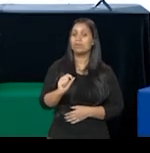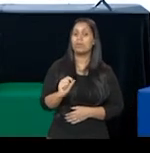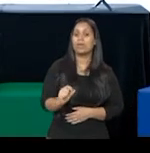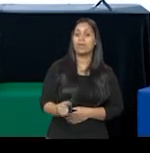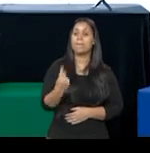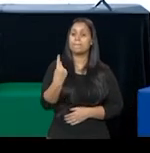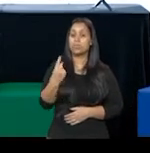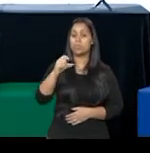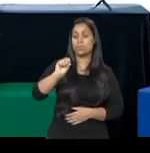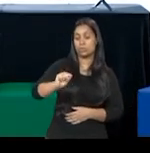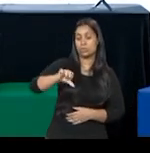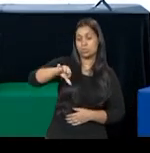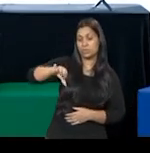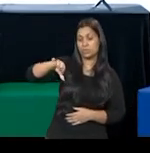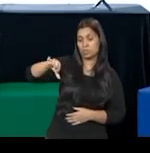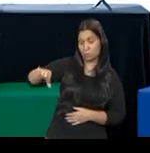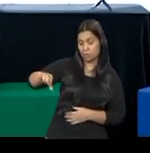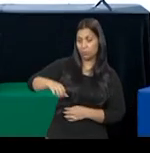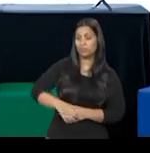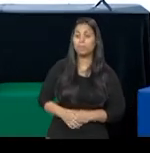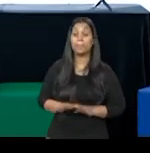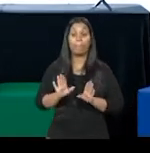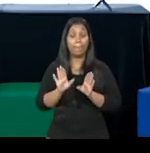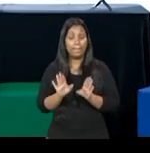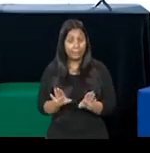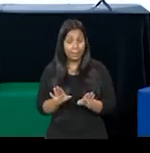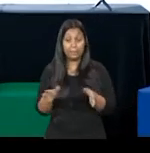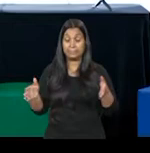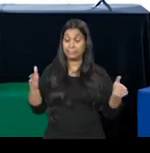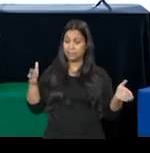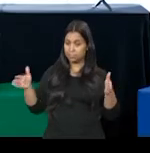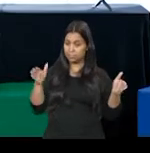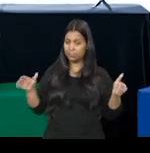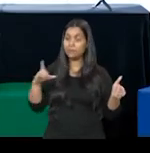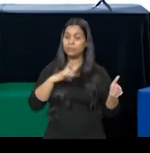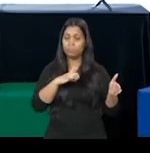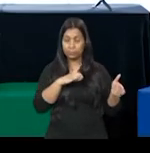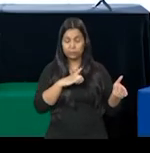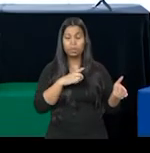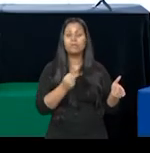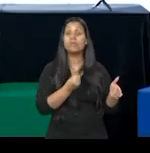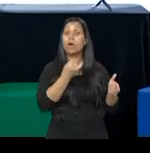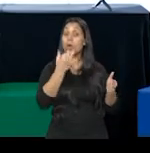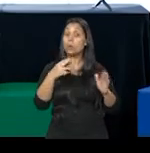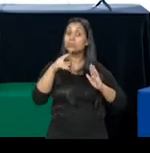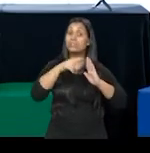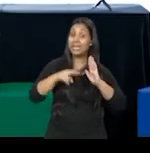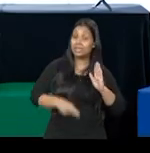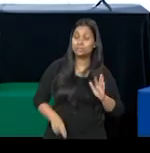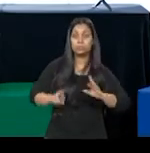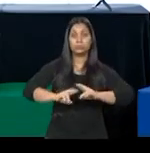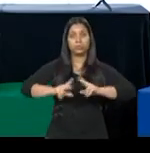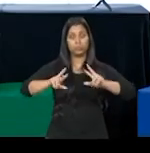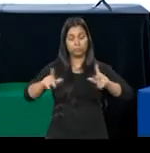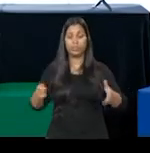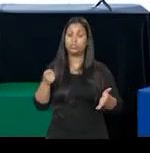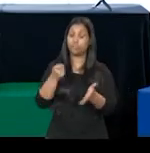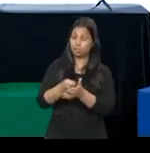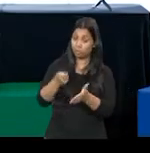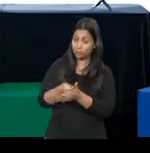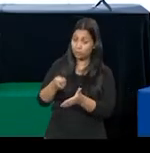federativa, desde 1889. Entretanto, nesse período tivemos alguns regimes